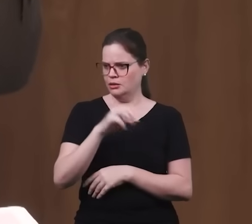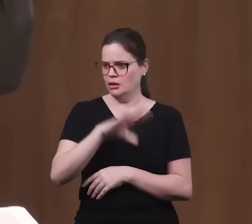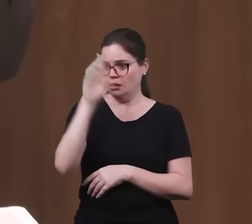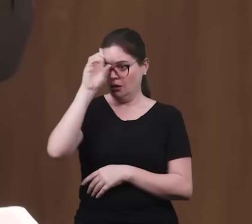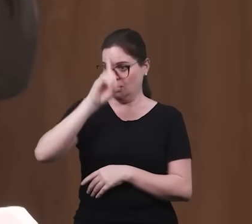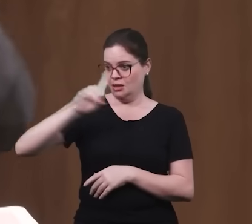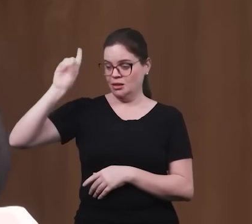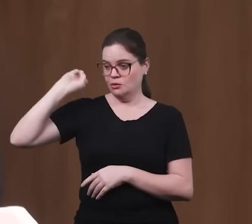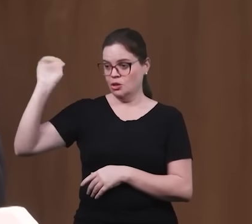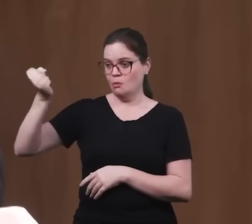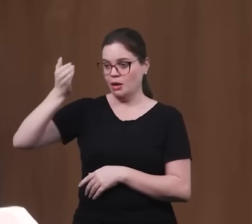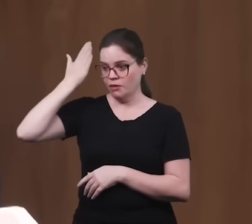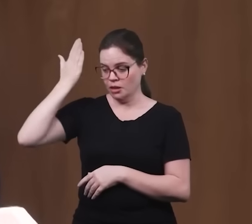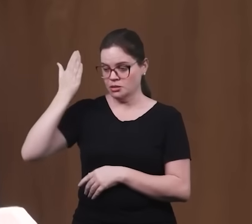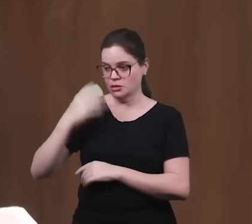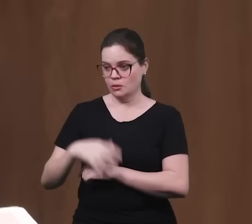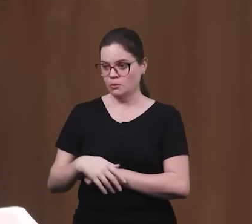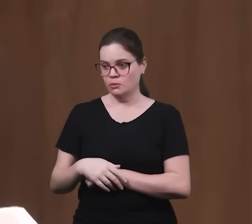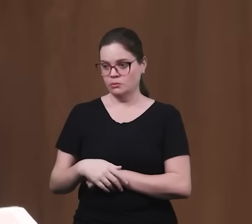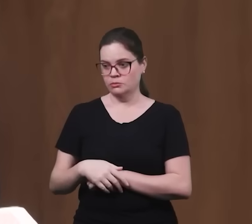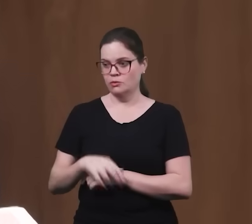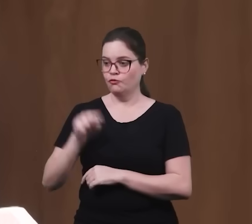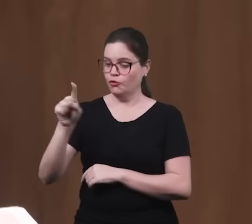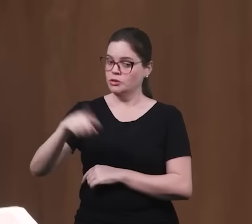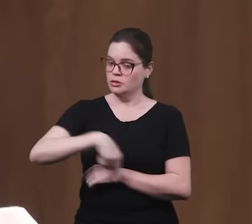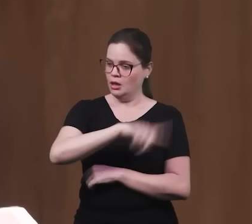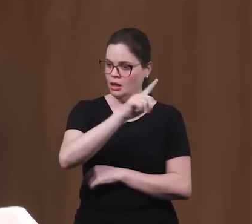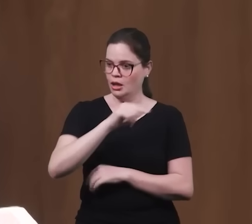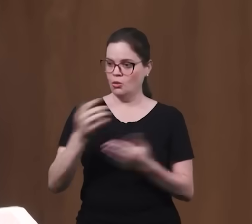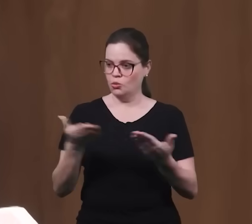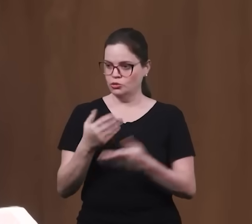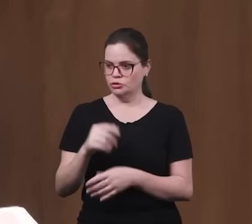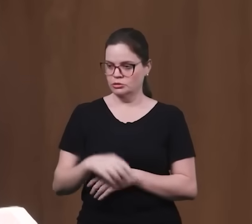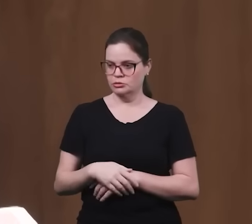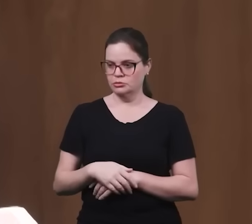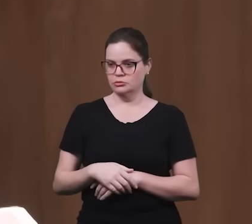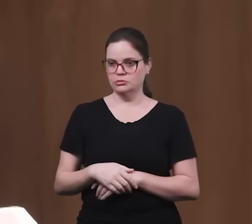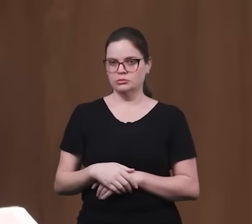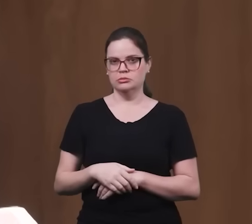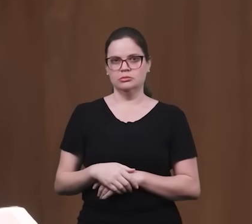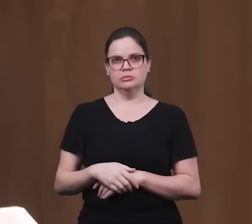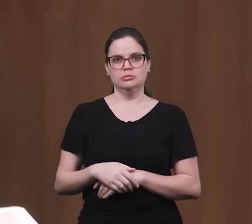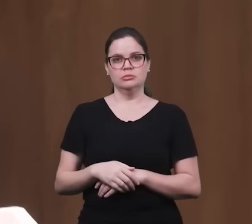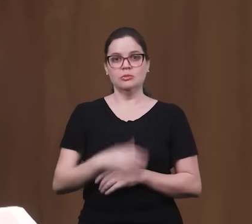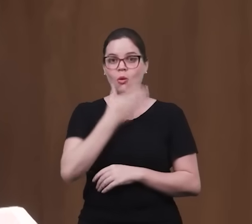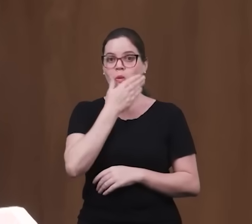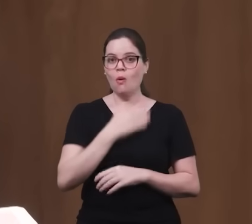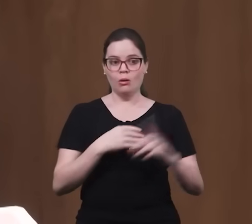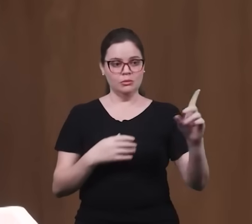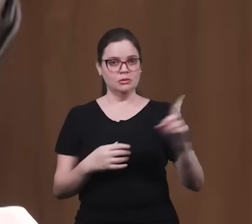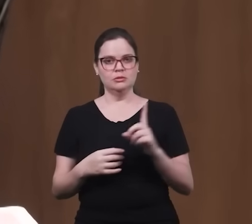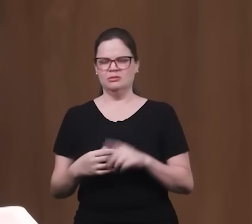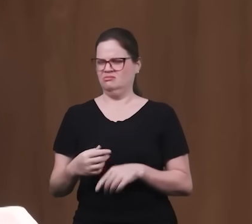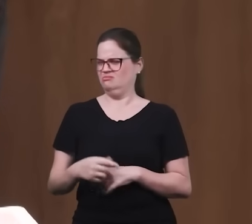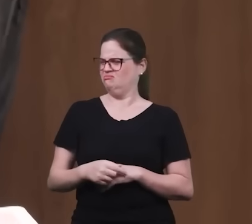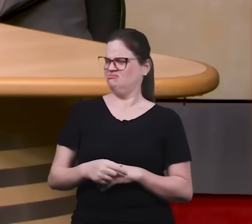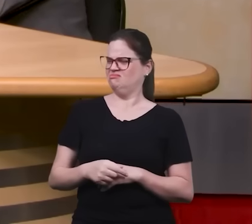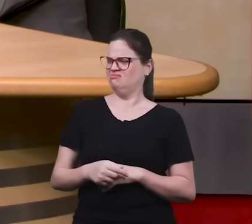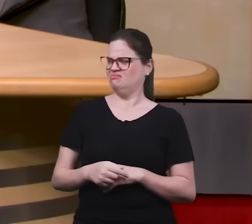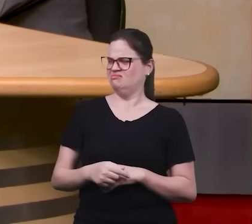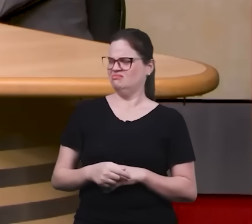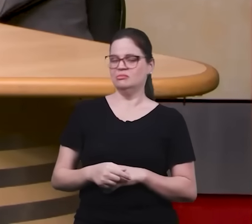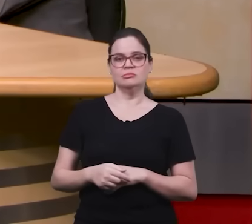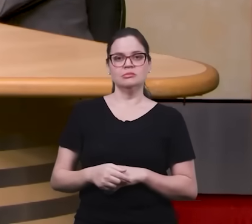E Deus deu uma revelação, que é para você ir lá hoje. Eu nunca tinha